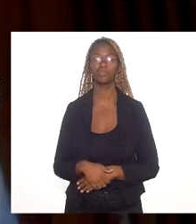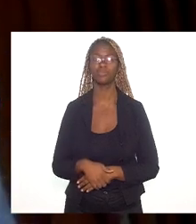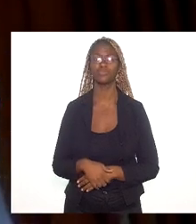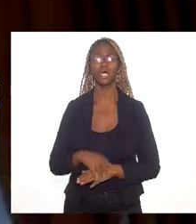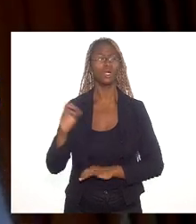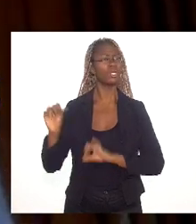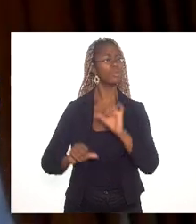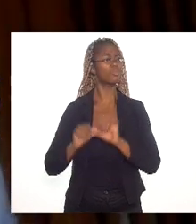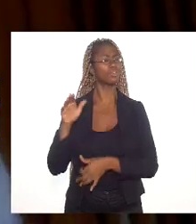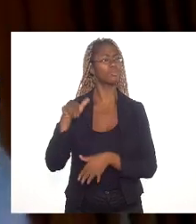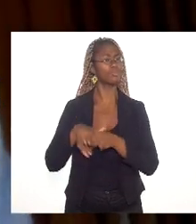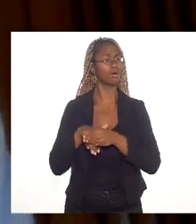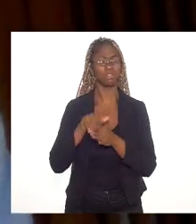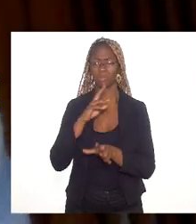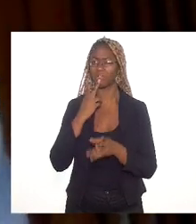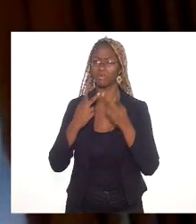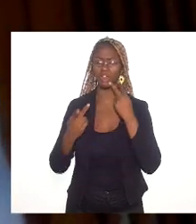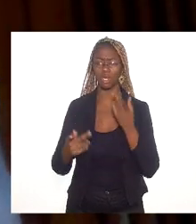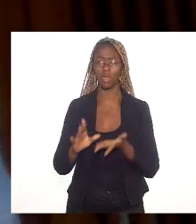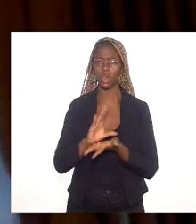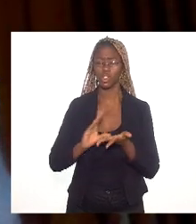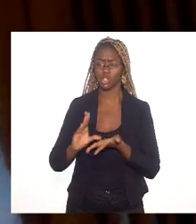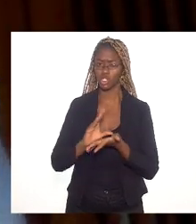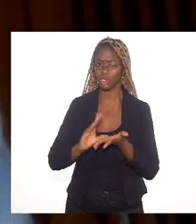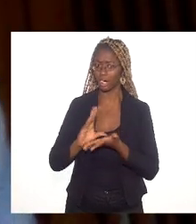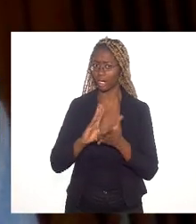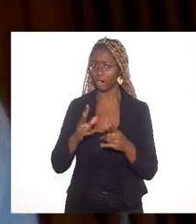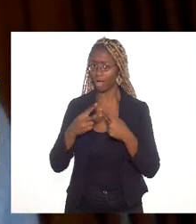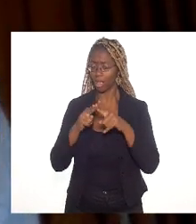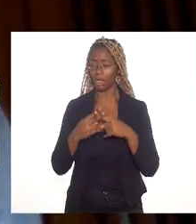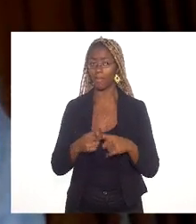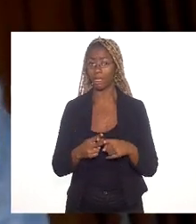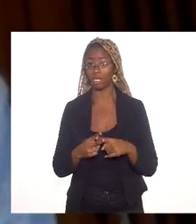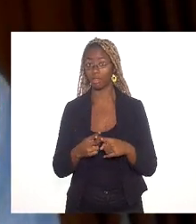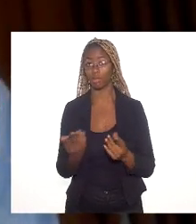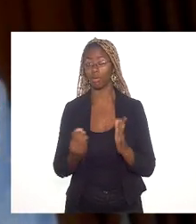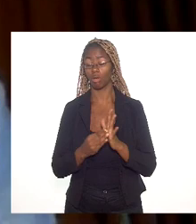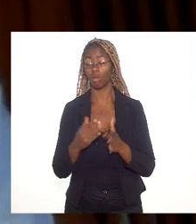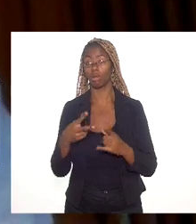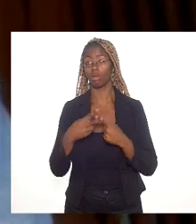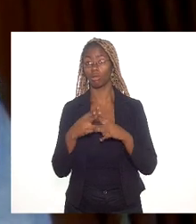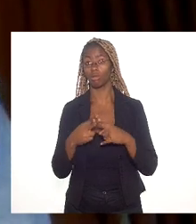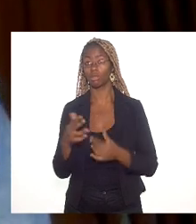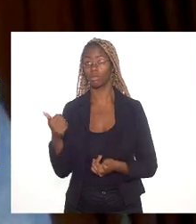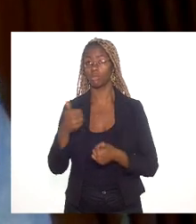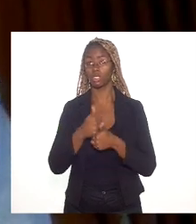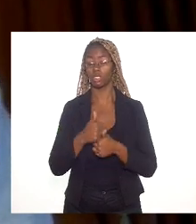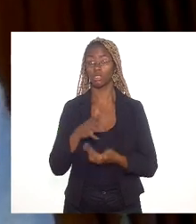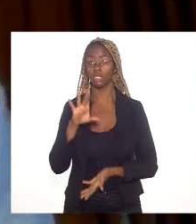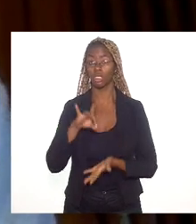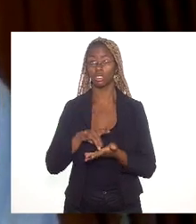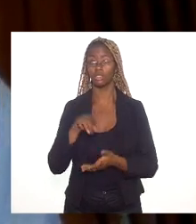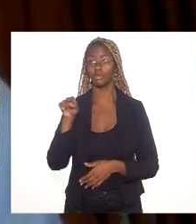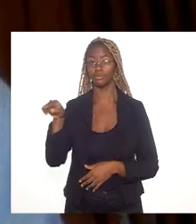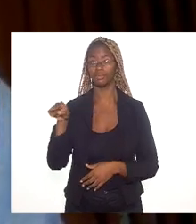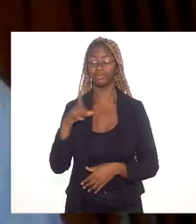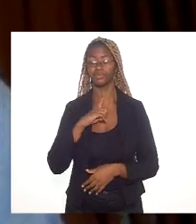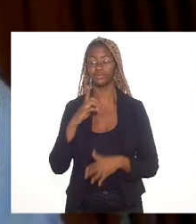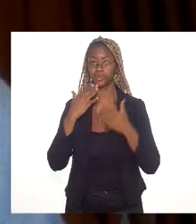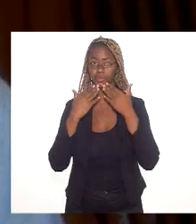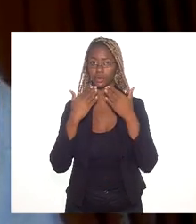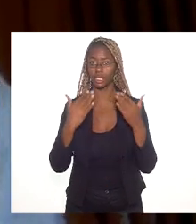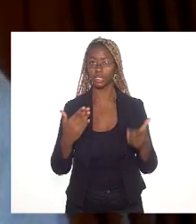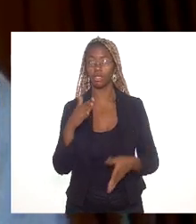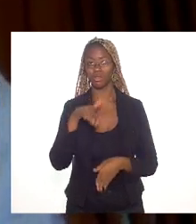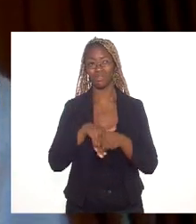alterou o voto para constitucionalidade com emendas, concluindo por substitutivo. Porque, na verdade, ele tinha apresentado o